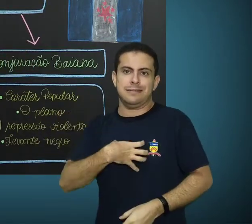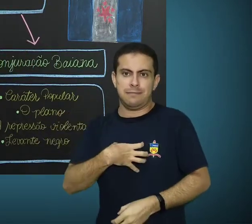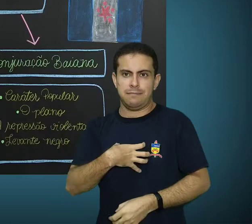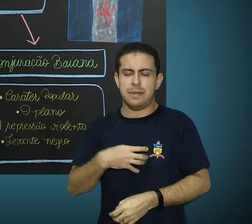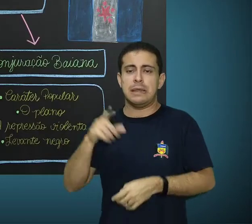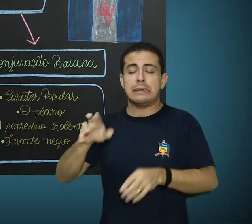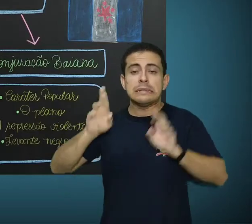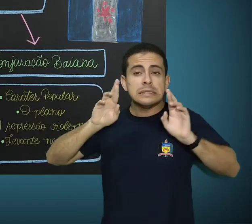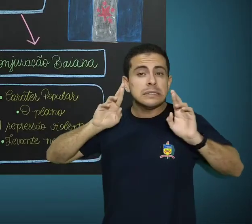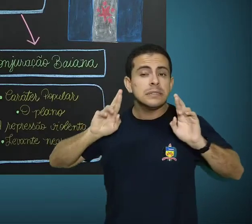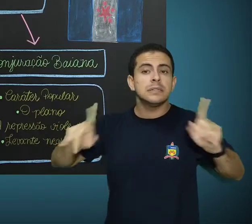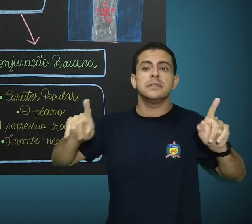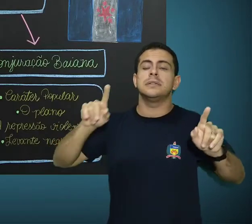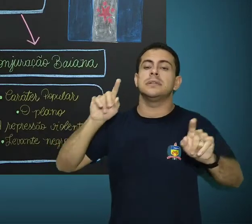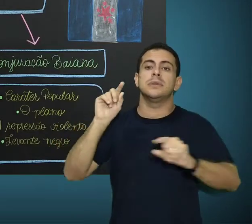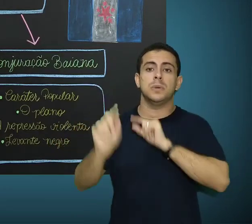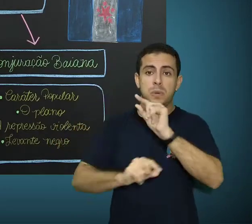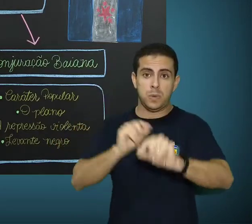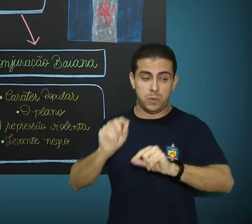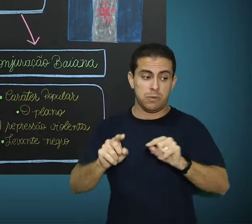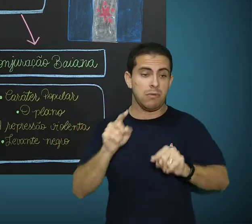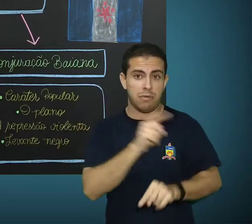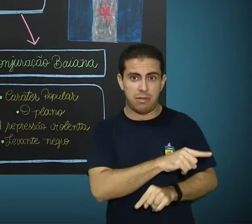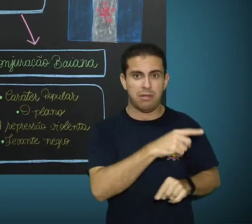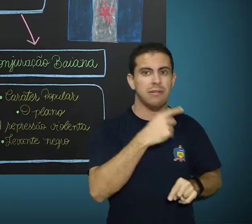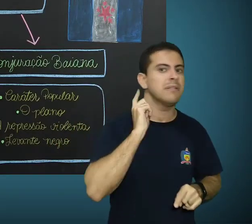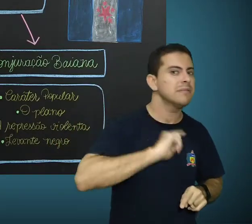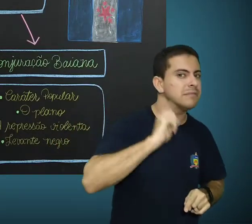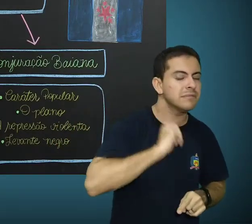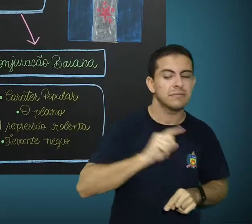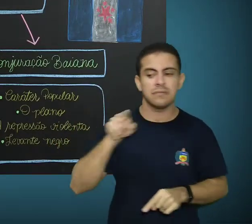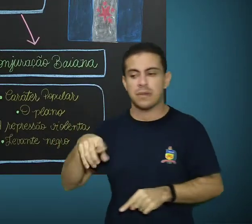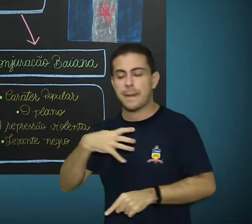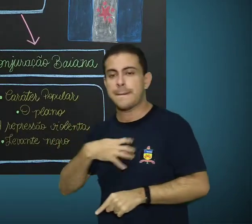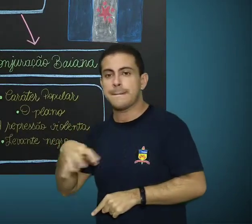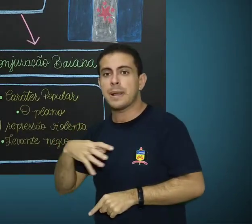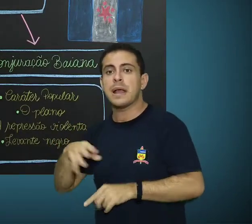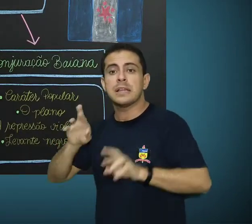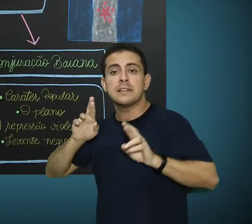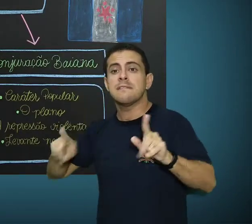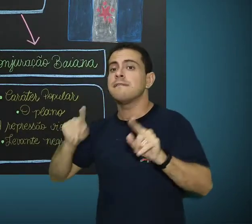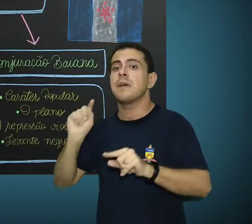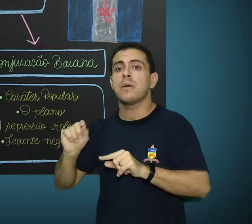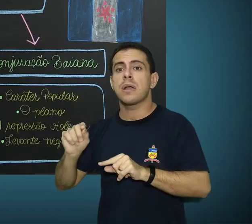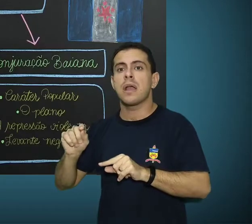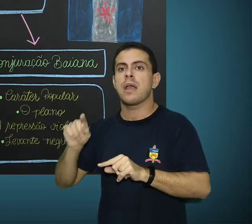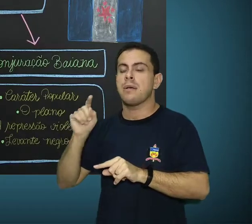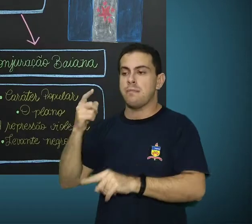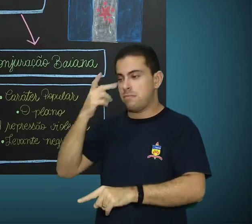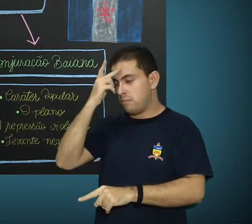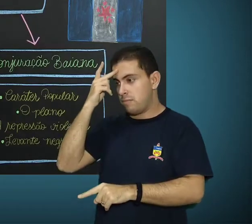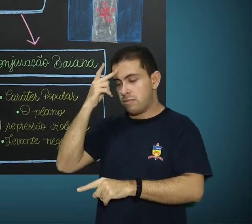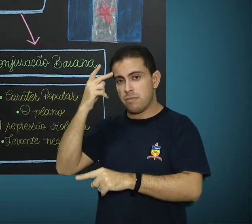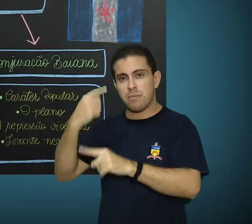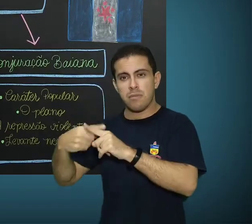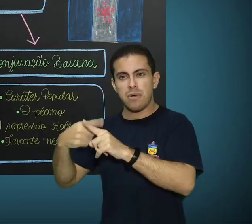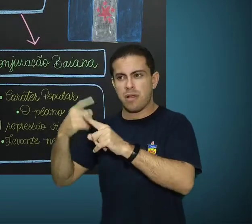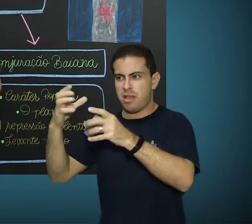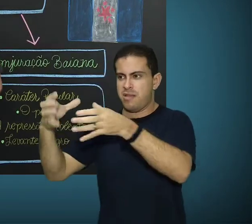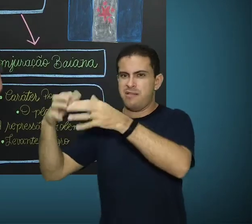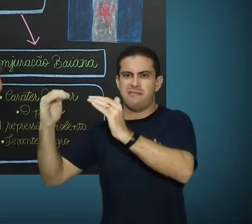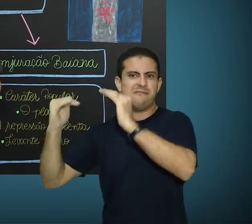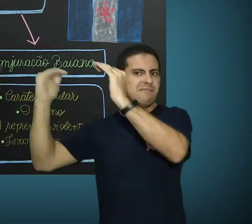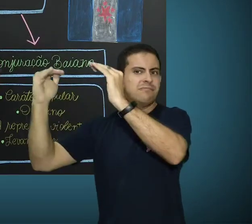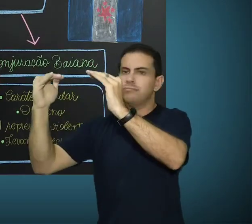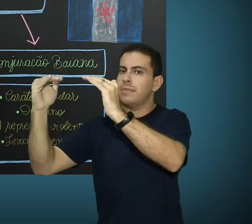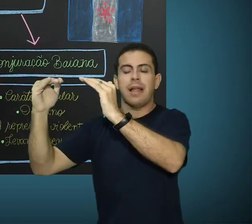primeira grande diferença para a Inconfidência Mineira, ou para a Conjuração Mineira, foi o seu caráter popular. O que eu